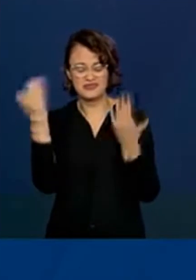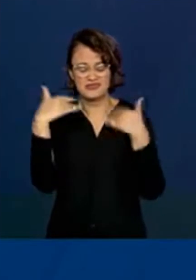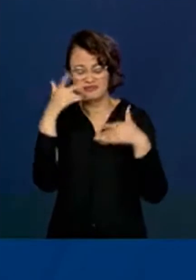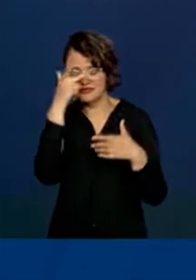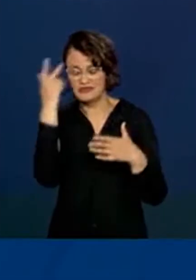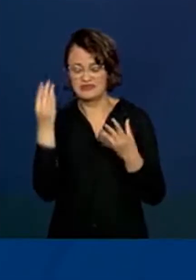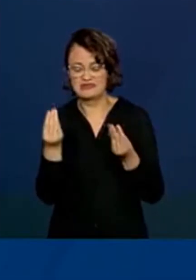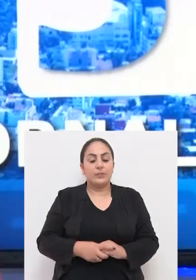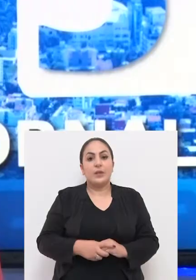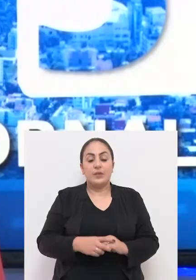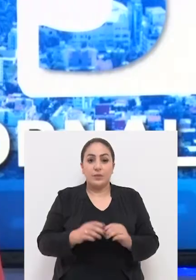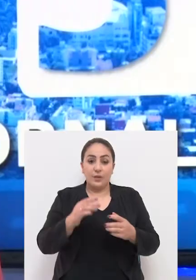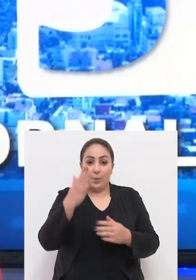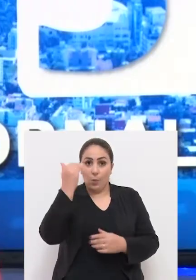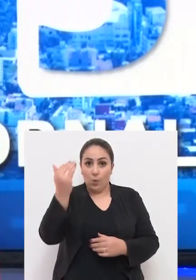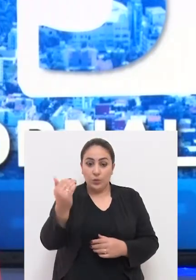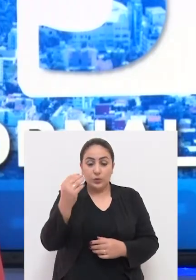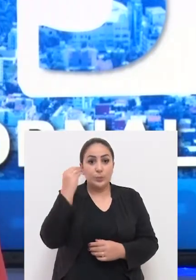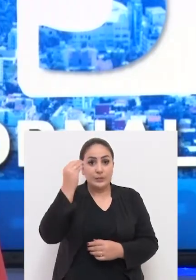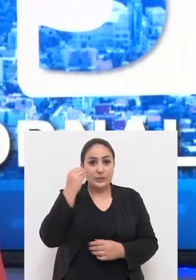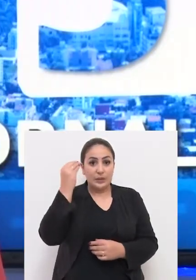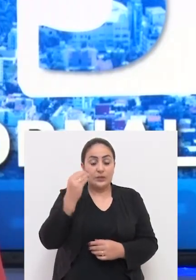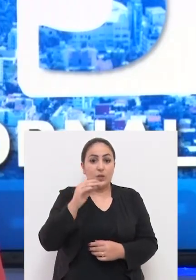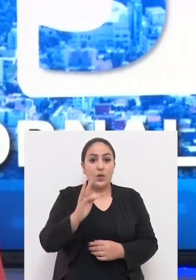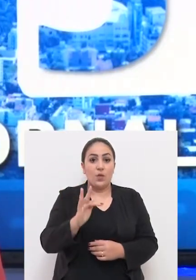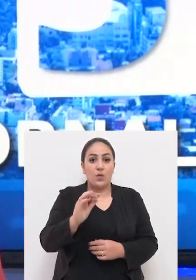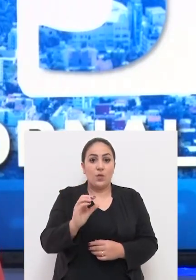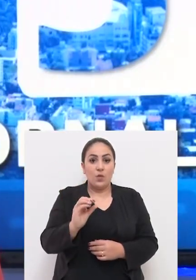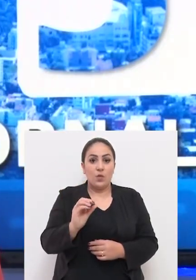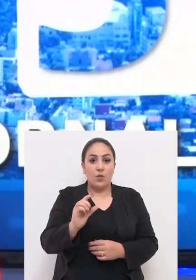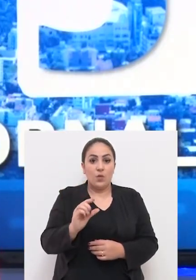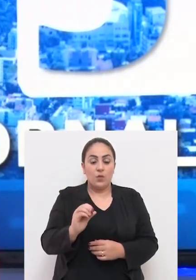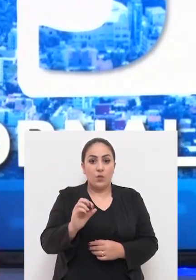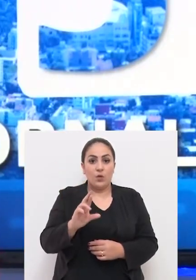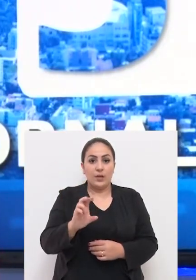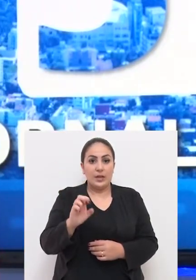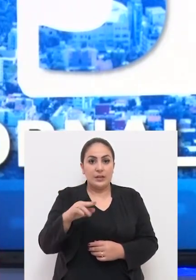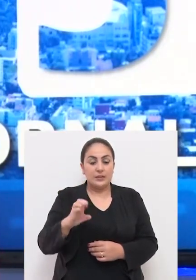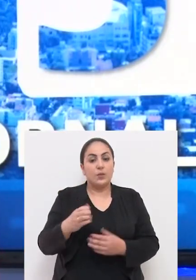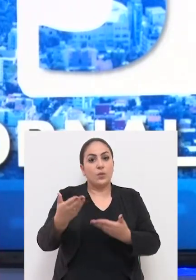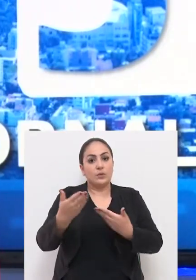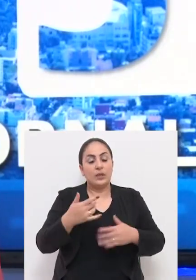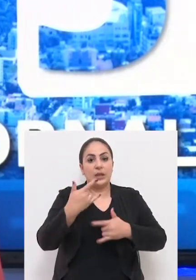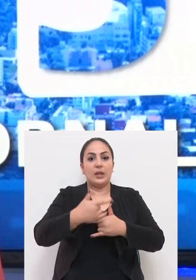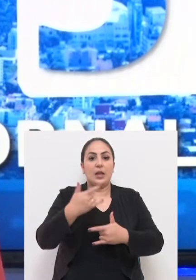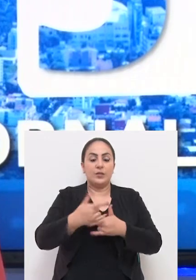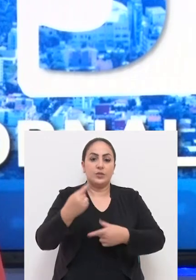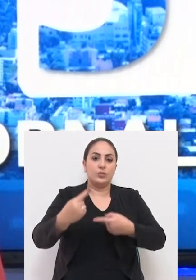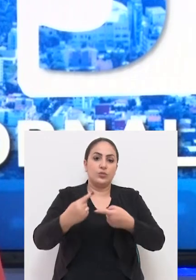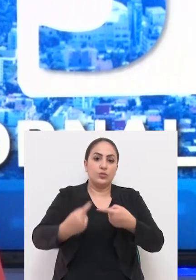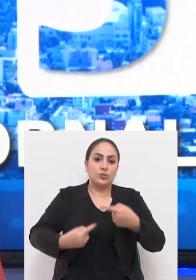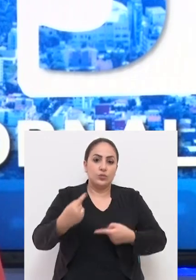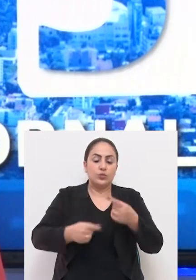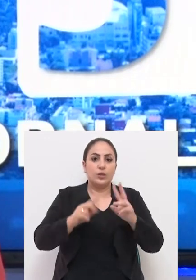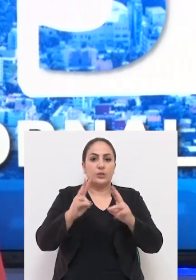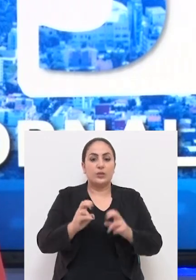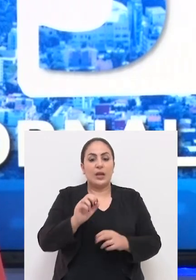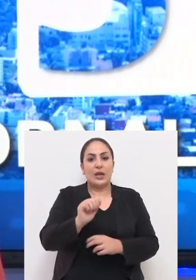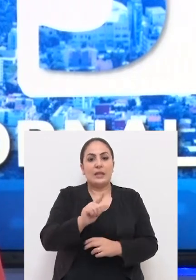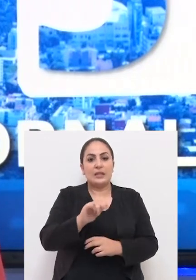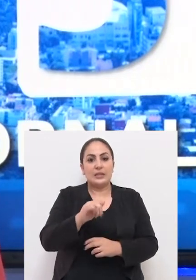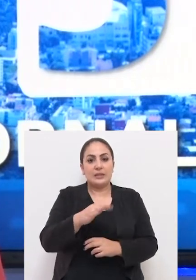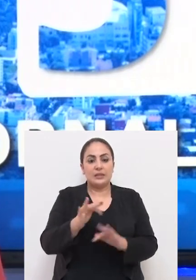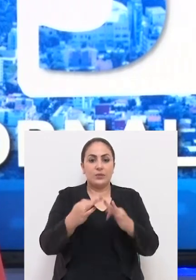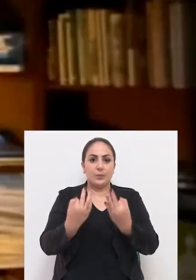o cidadão brasileiro. Famoso psiquiatra forense será um dos convidados da live que vai discutir a